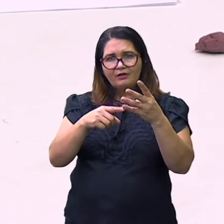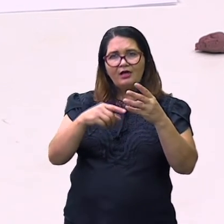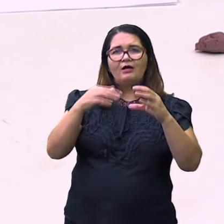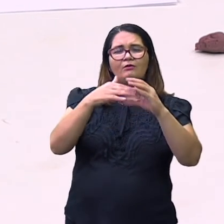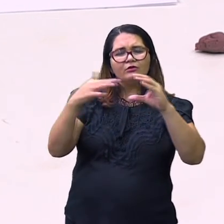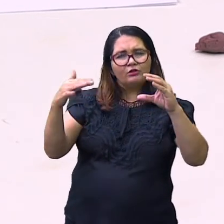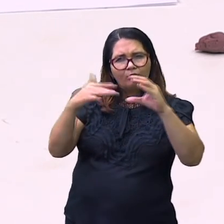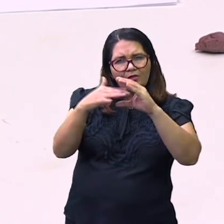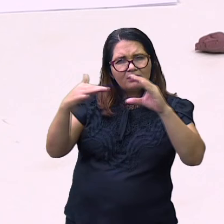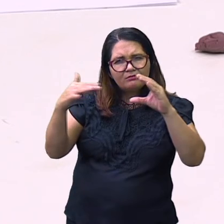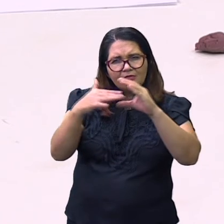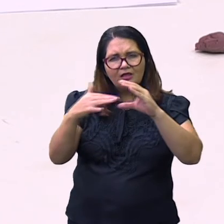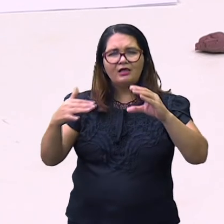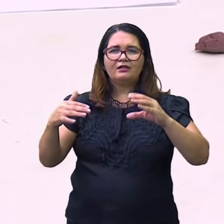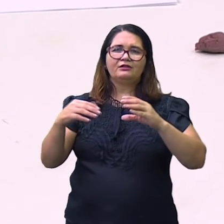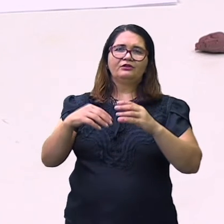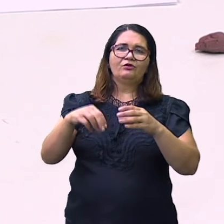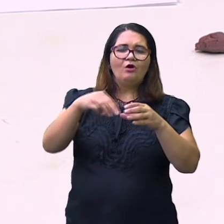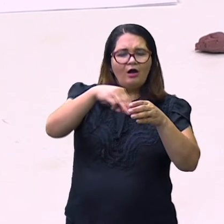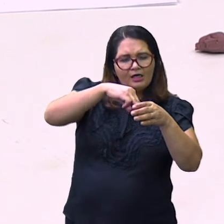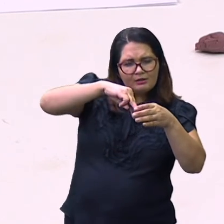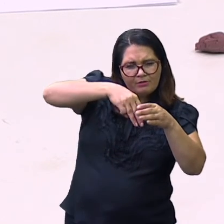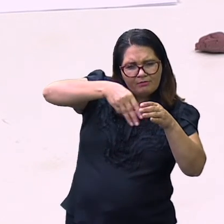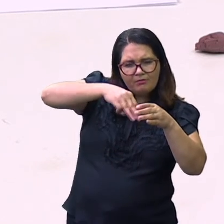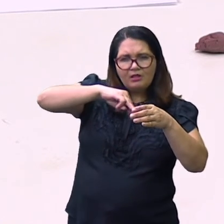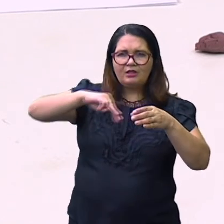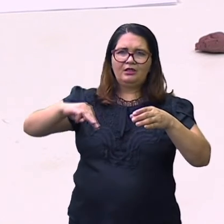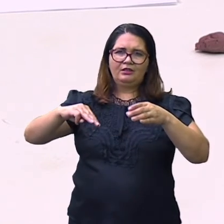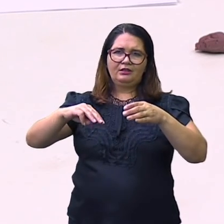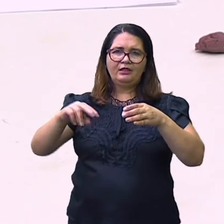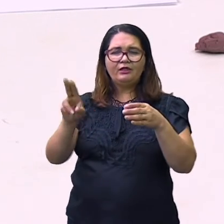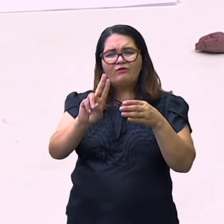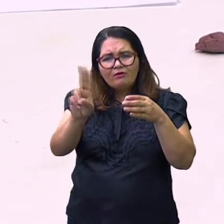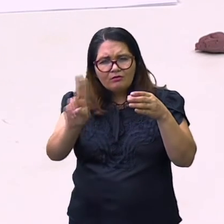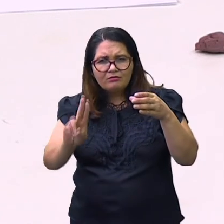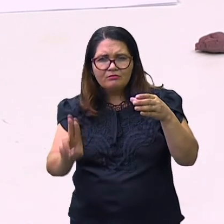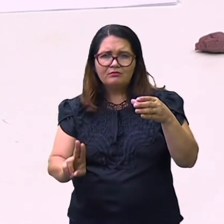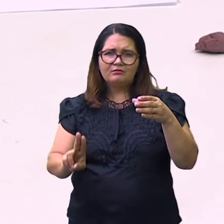o 4 ficou cloroplasto.